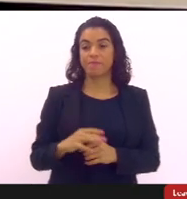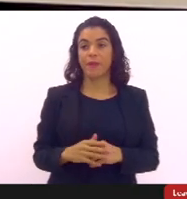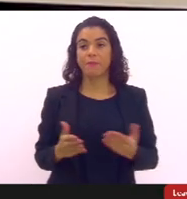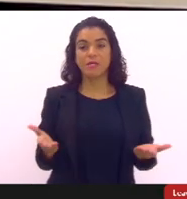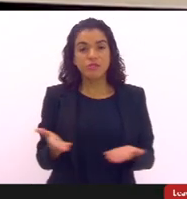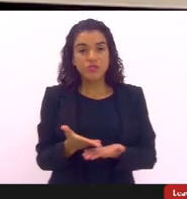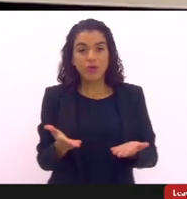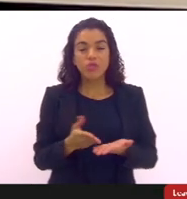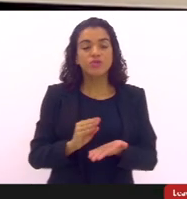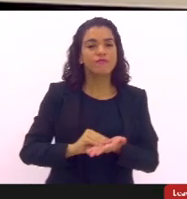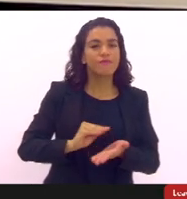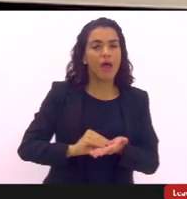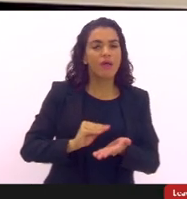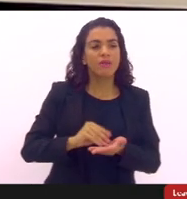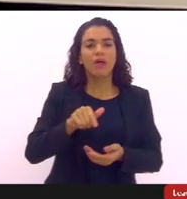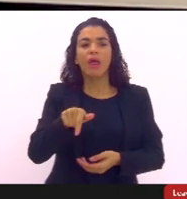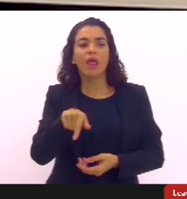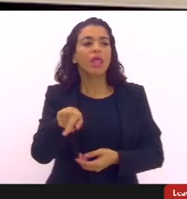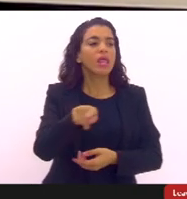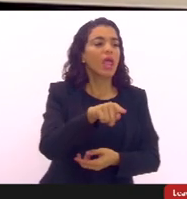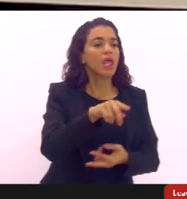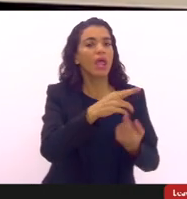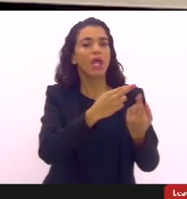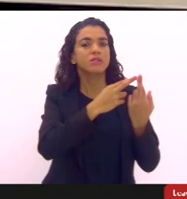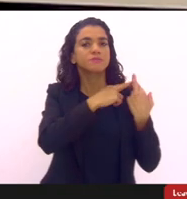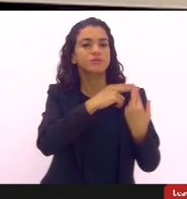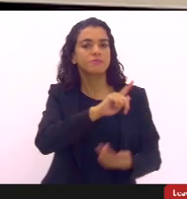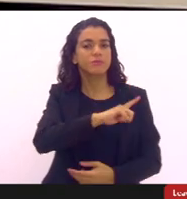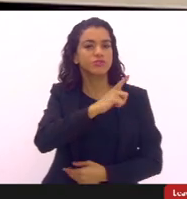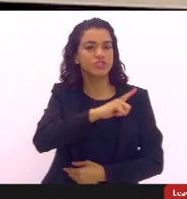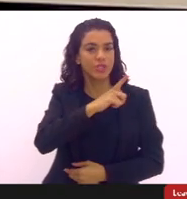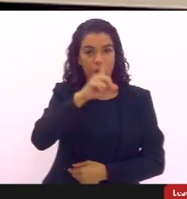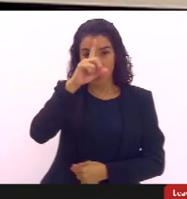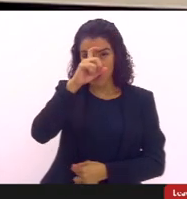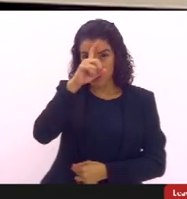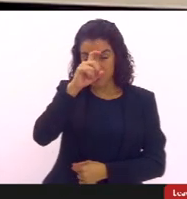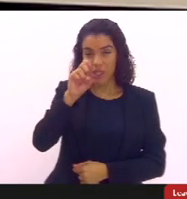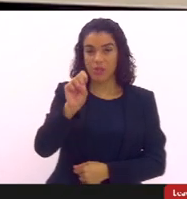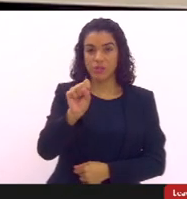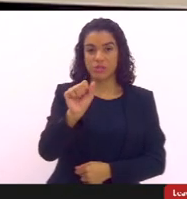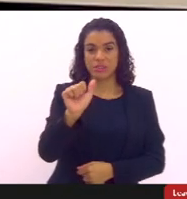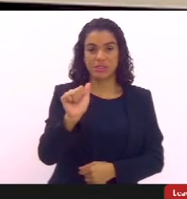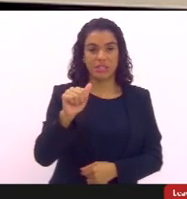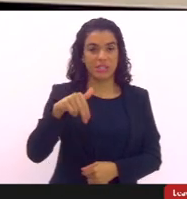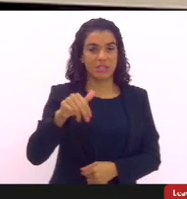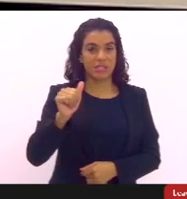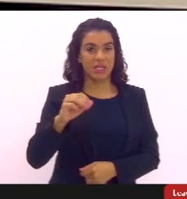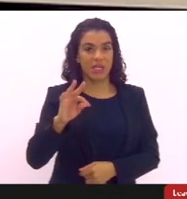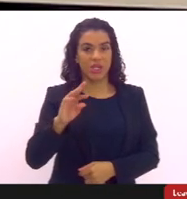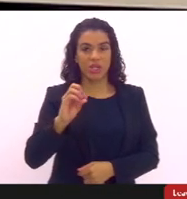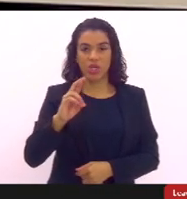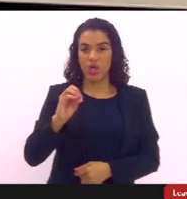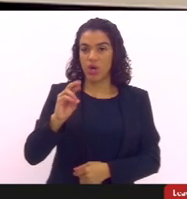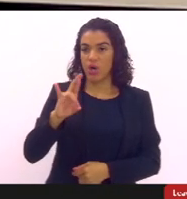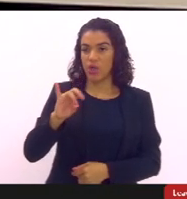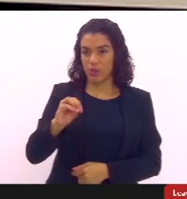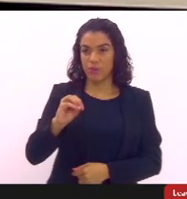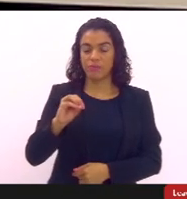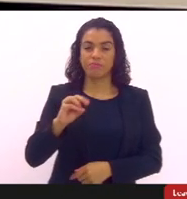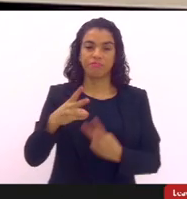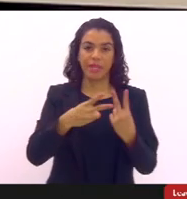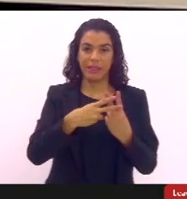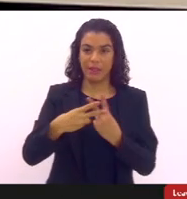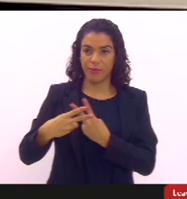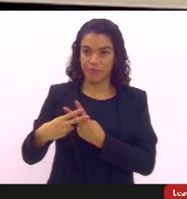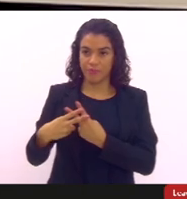indefinição sobre quem é o responsável pela gestão, o funcionamento do Hospital Sanatório Penal. Esse é um equipamento